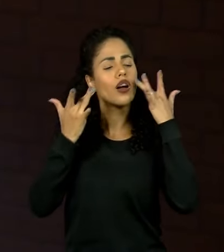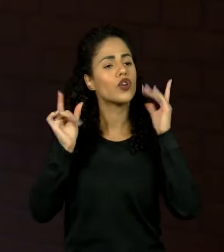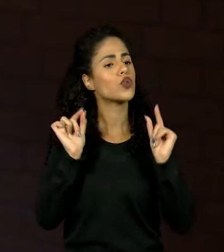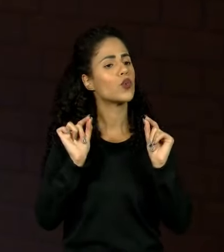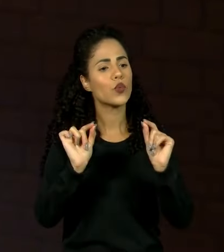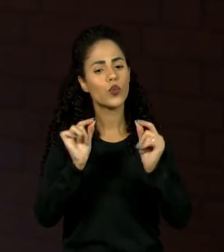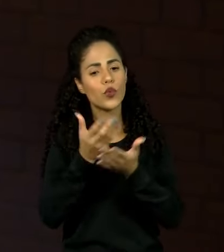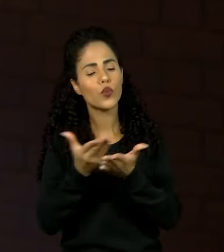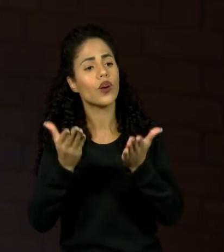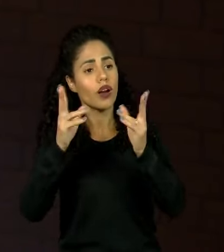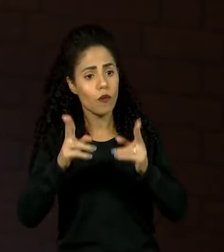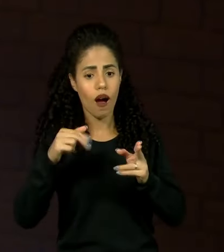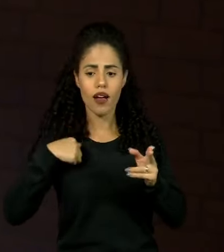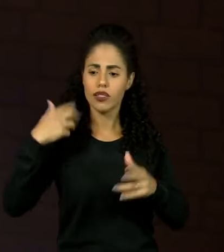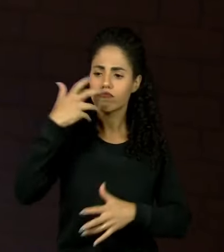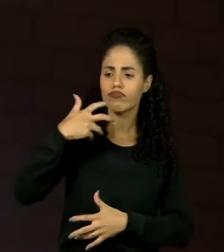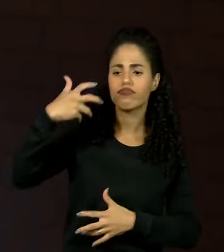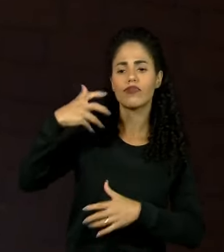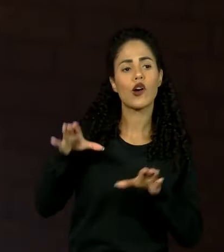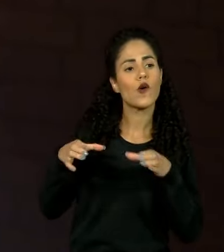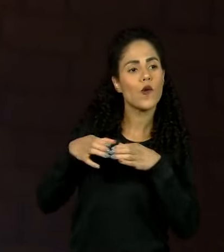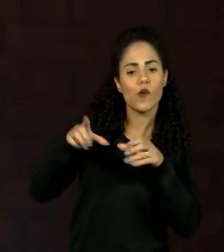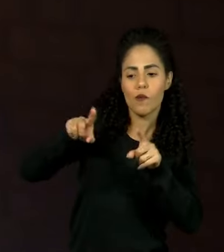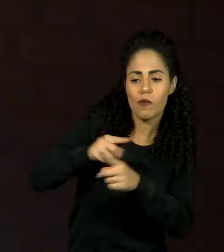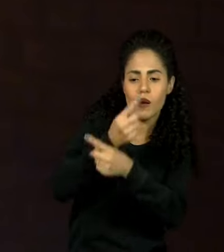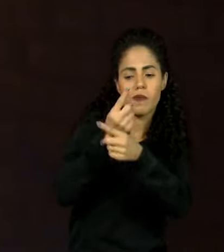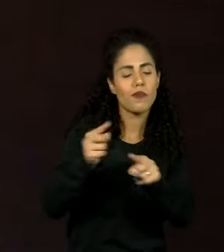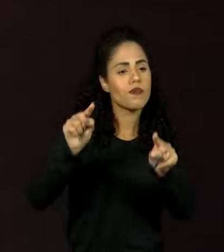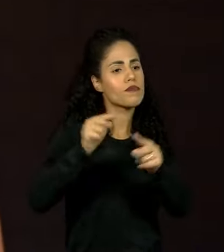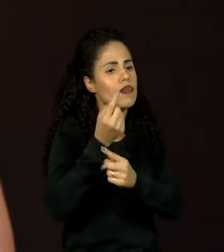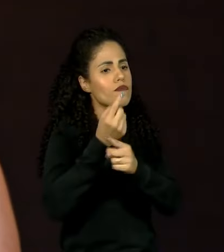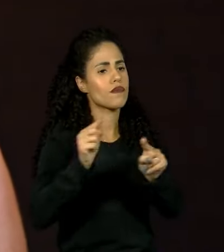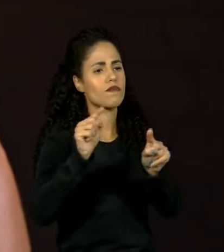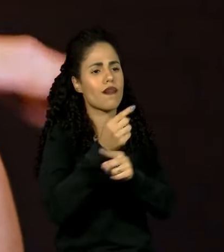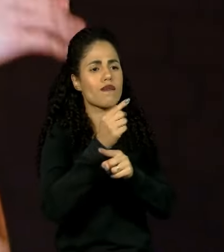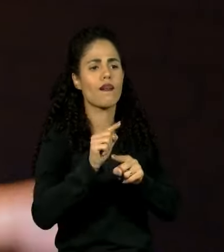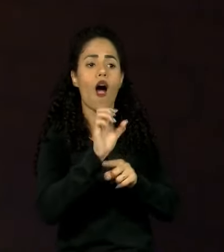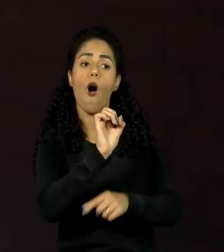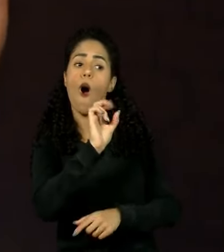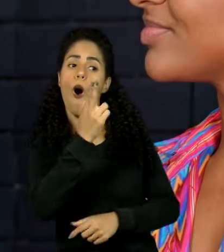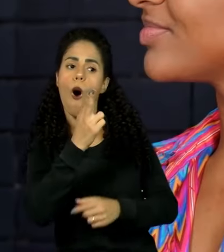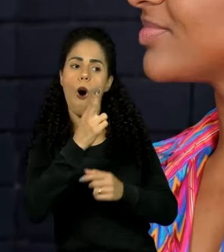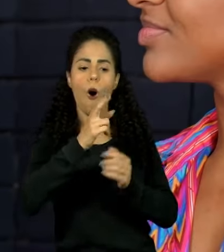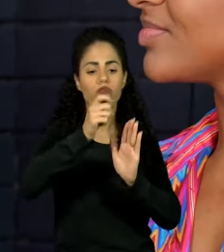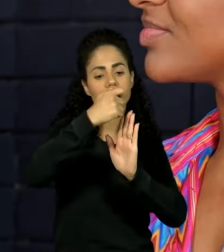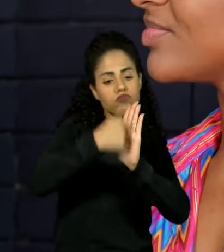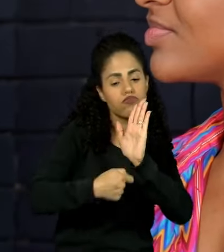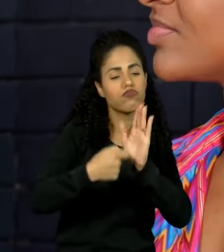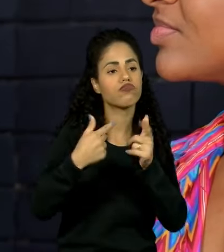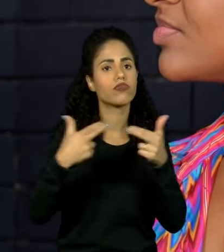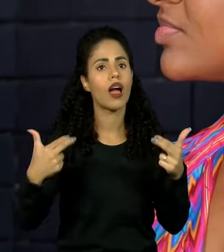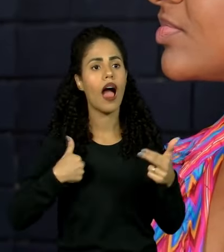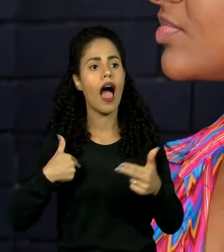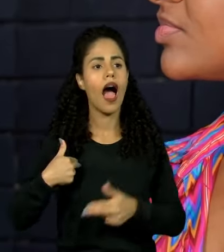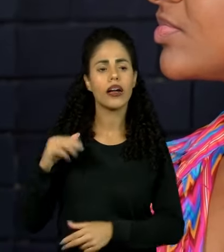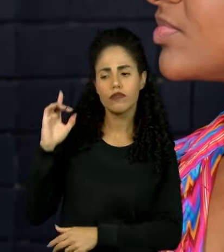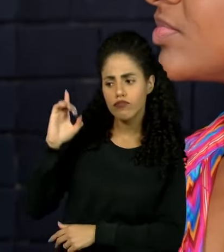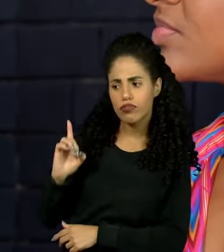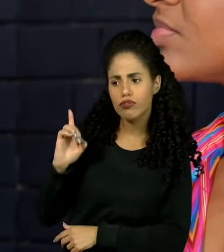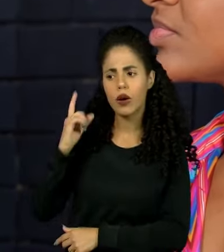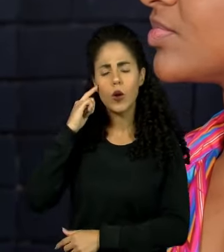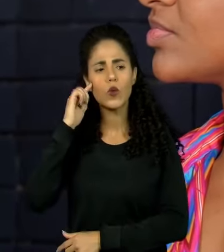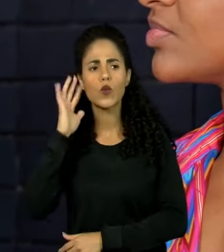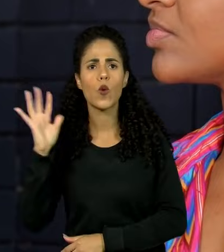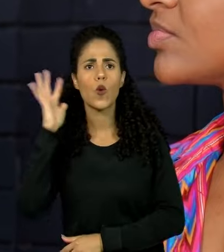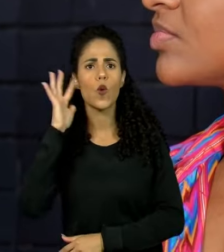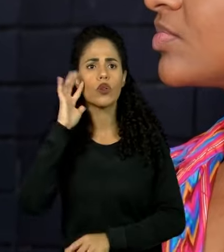Uma uma banda musical um um texto propõe pensar uma direção propõe se pensar uma luz a gente